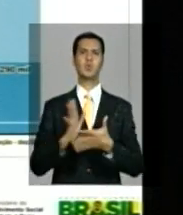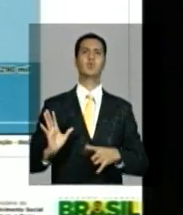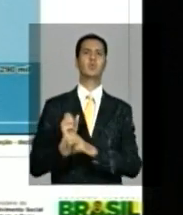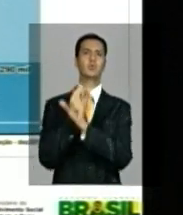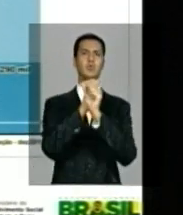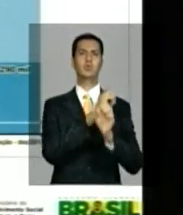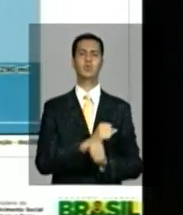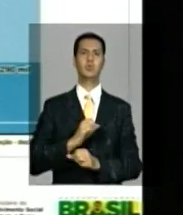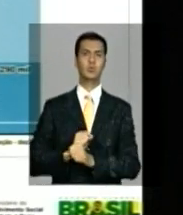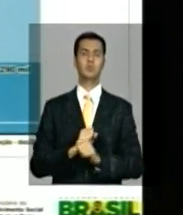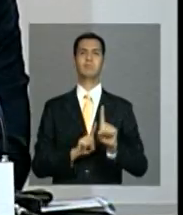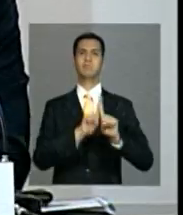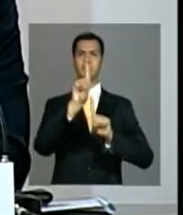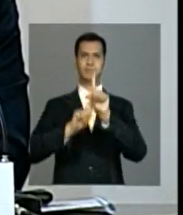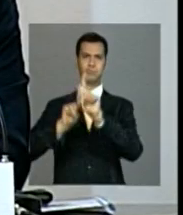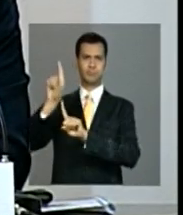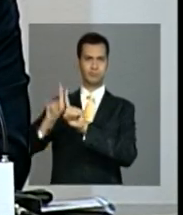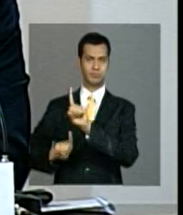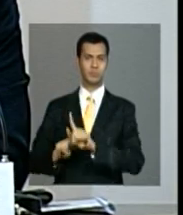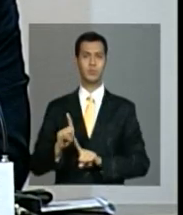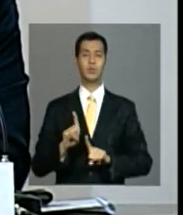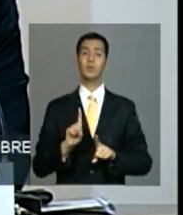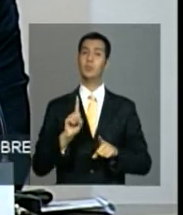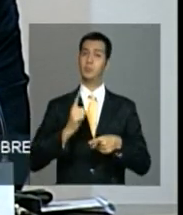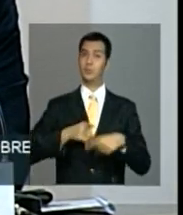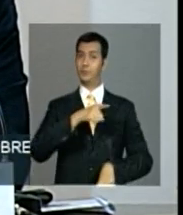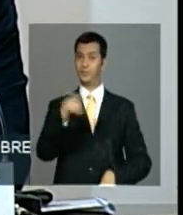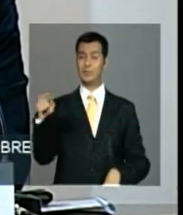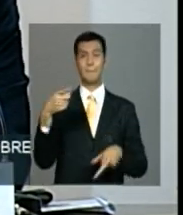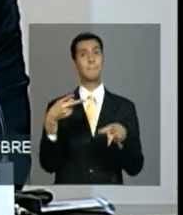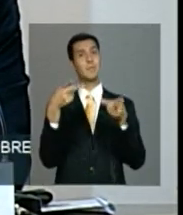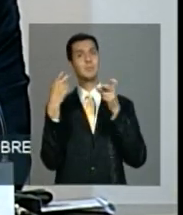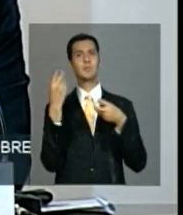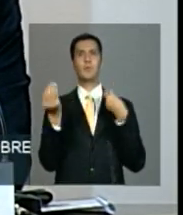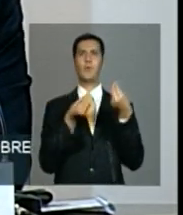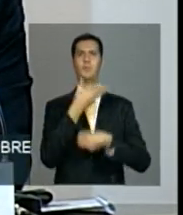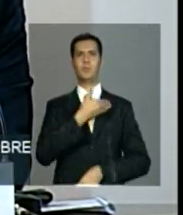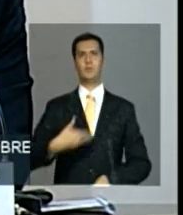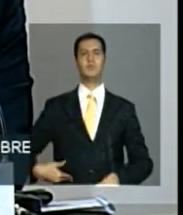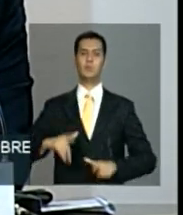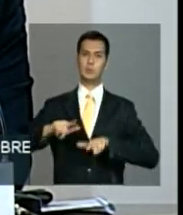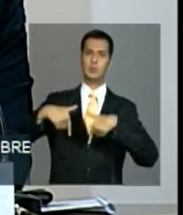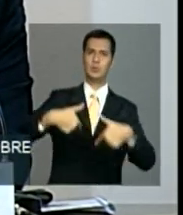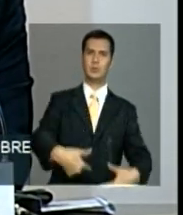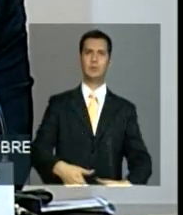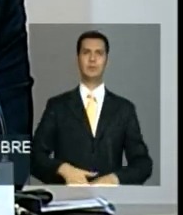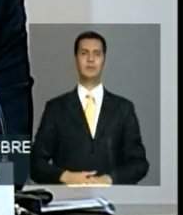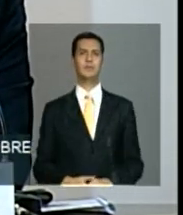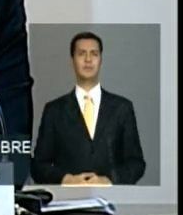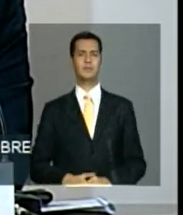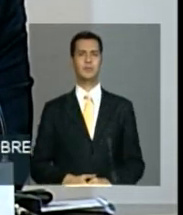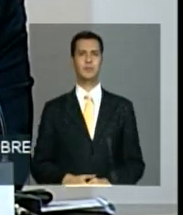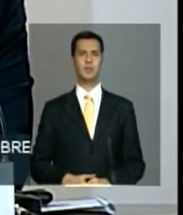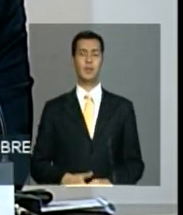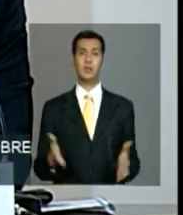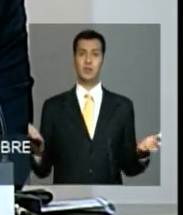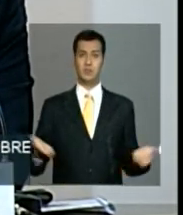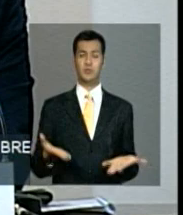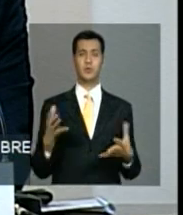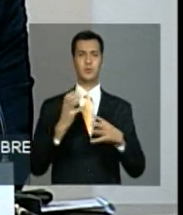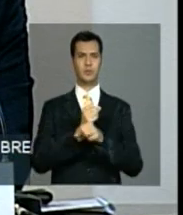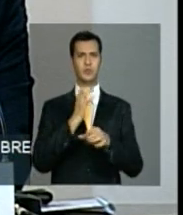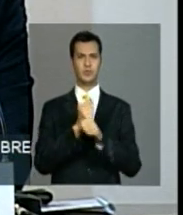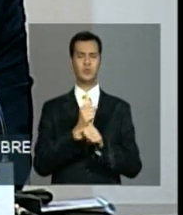perceber o esforço que o governo tá fazendo nessa direção só para dar alguns números